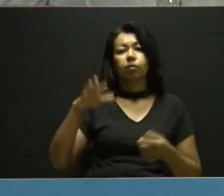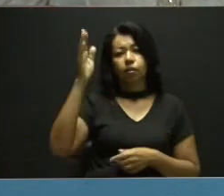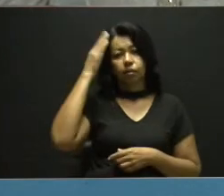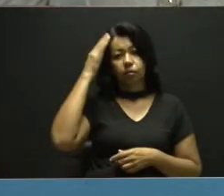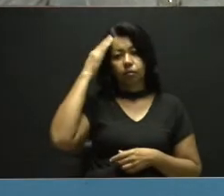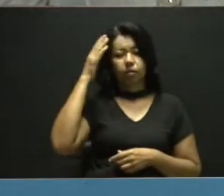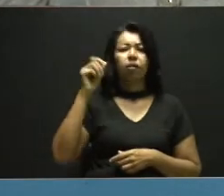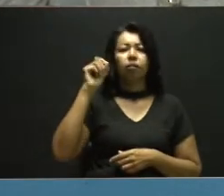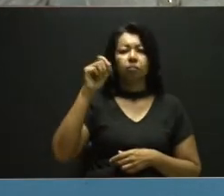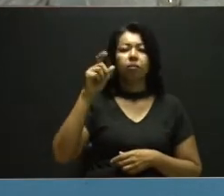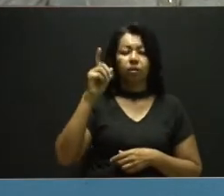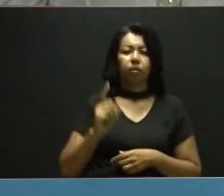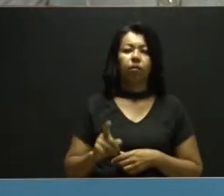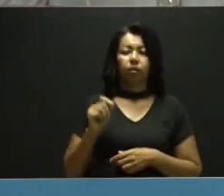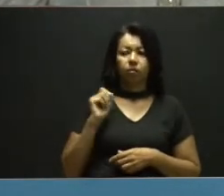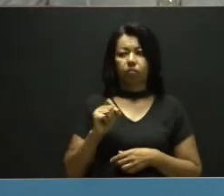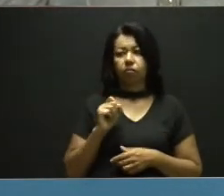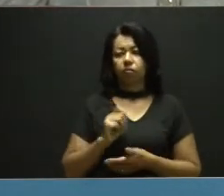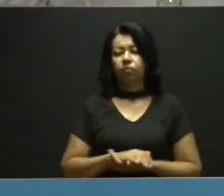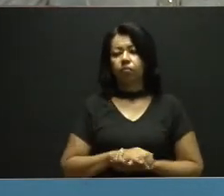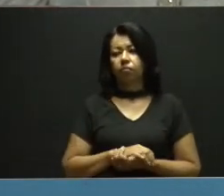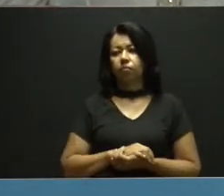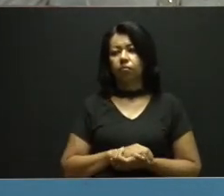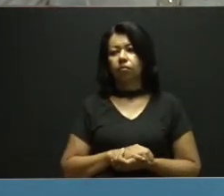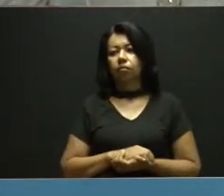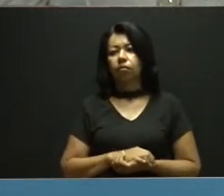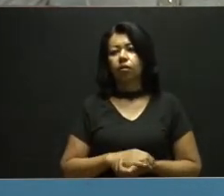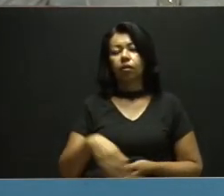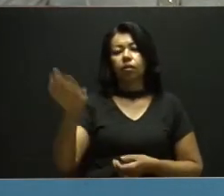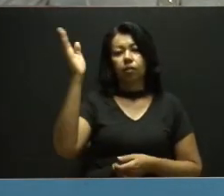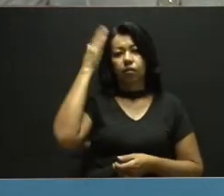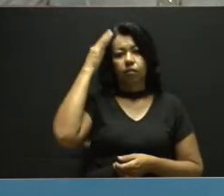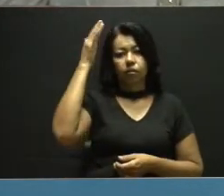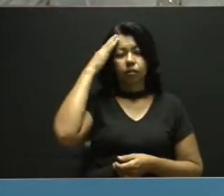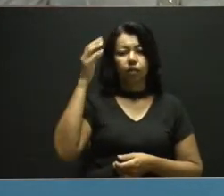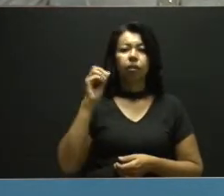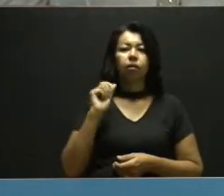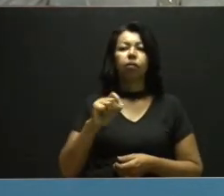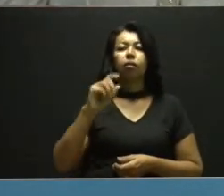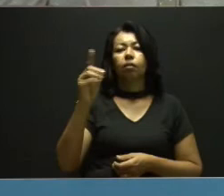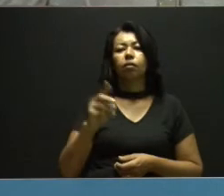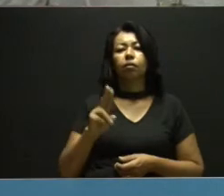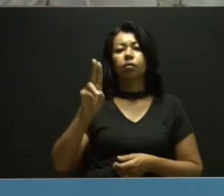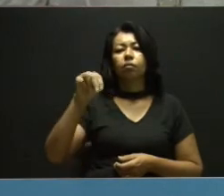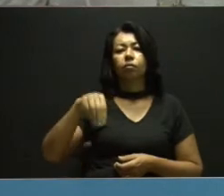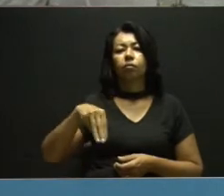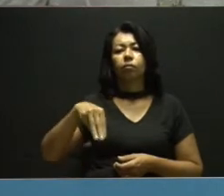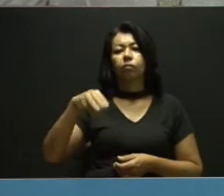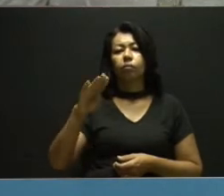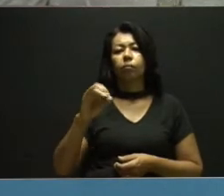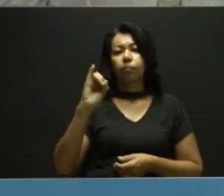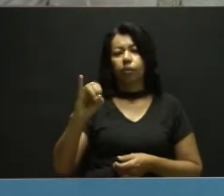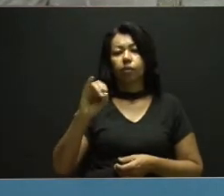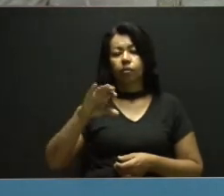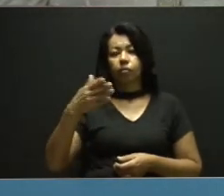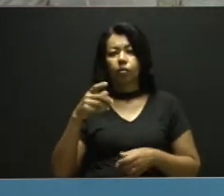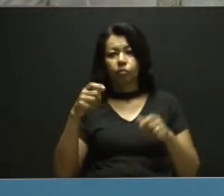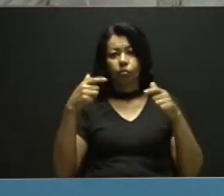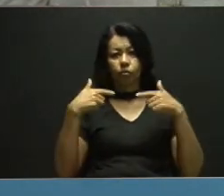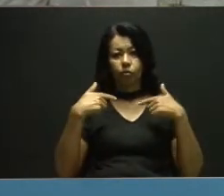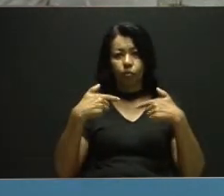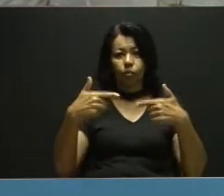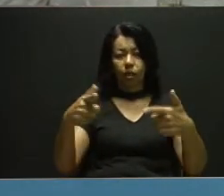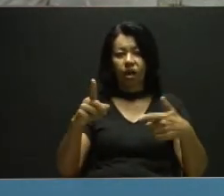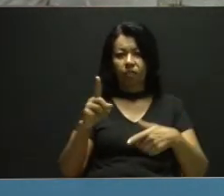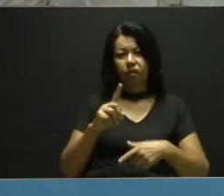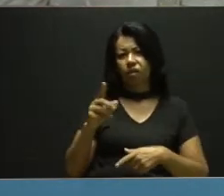resistência eu sei que zumbi quando lutava ele não via ele ele